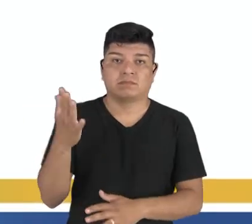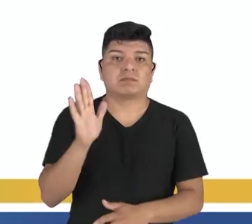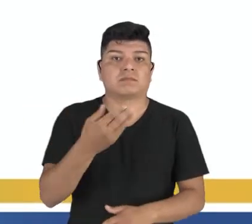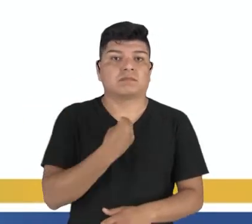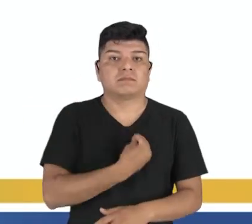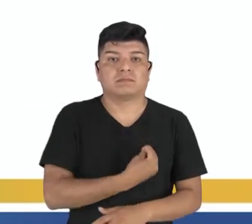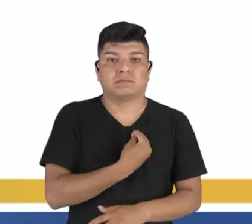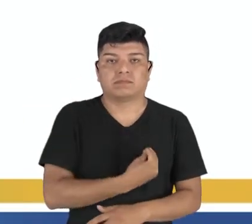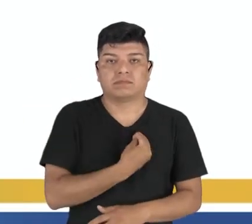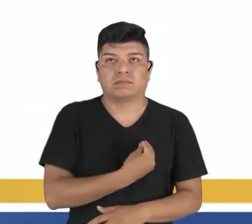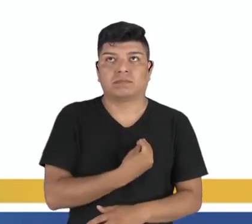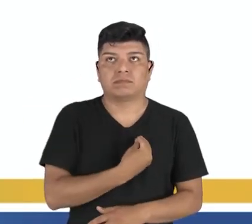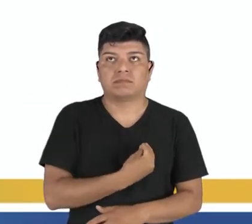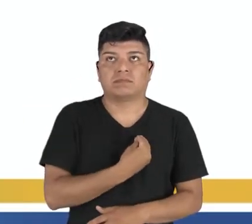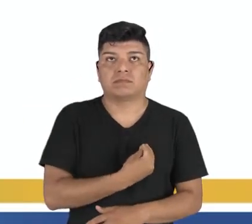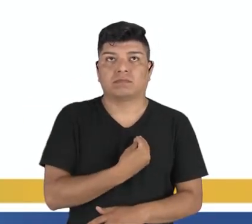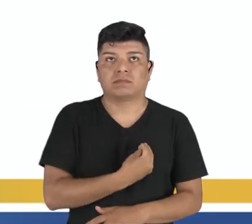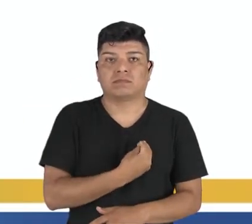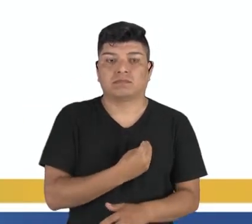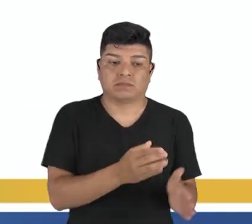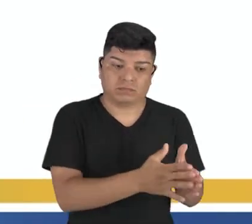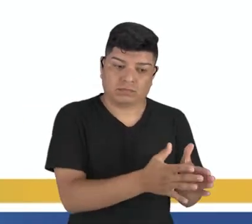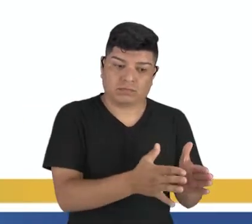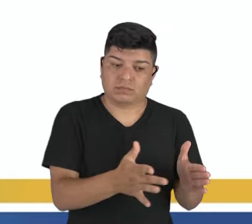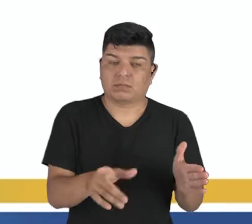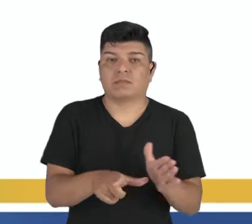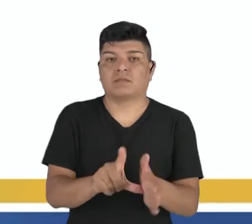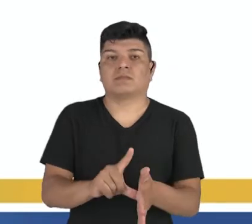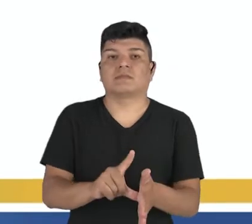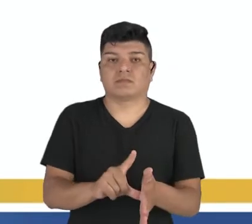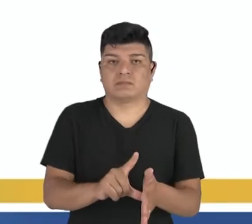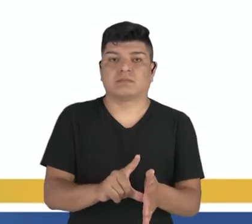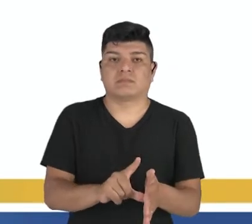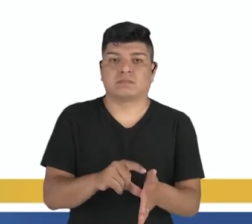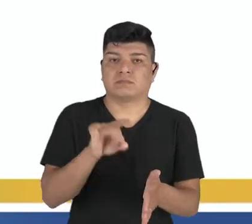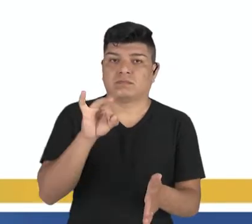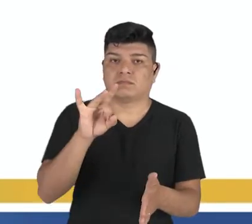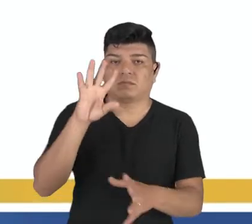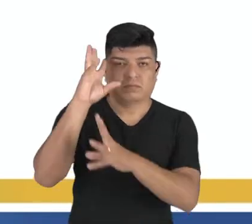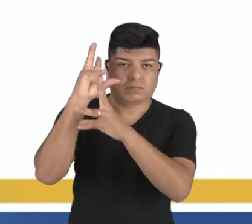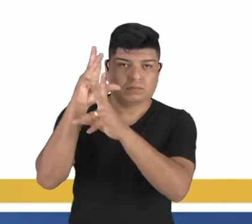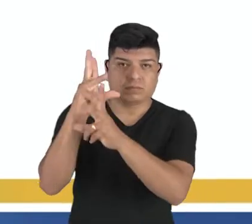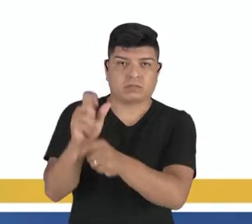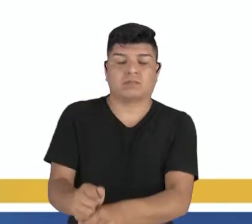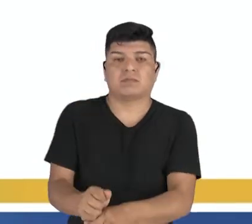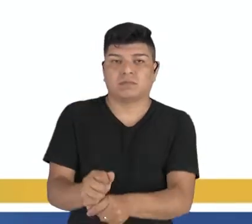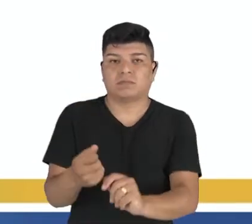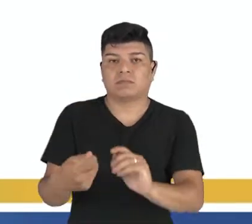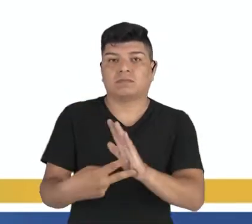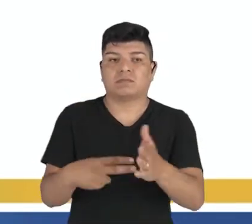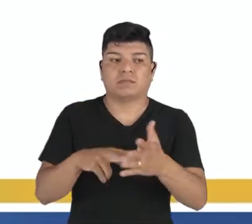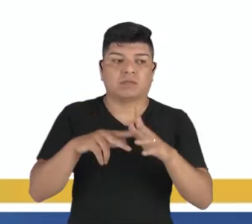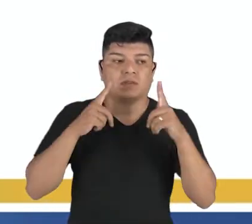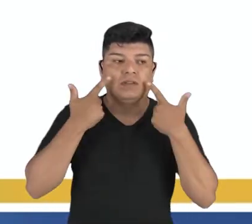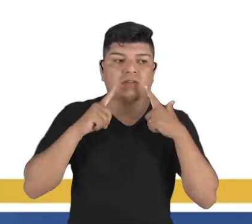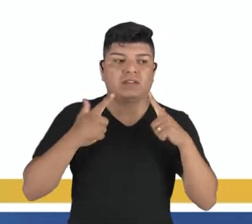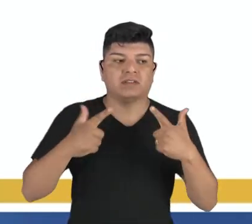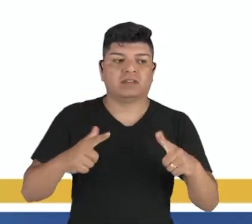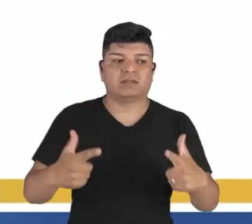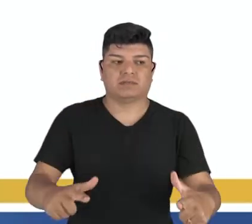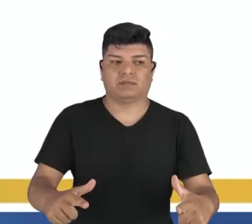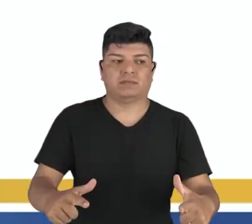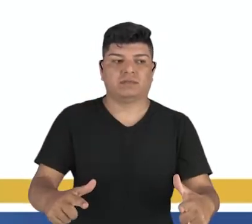já vivenciaram em períodos anteriores. Só para a gente relembrar o que é a linguagem algébrica e